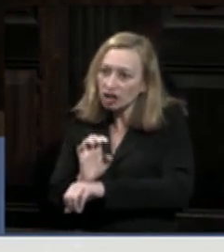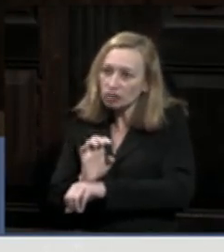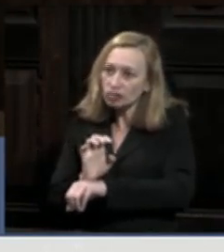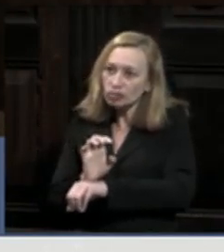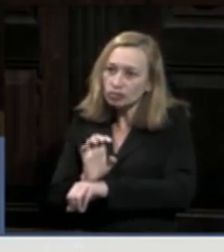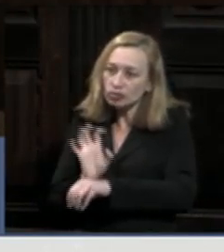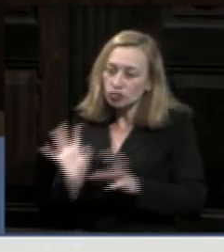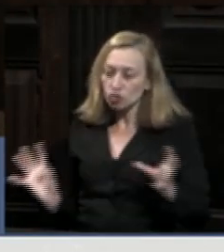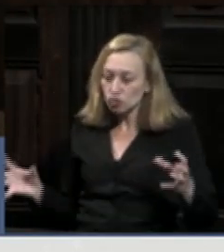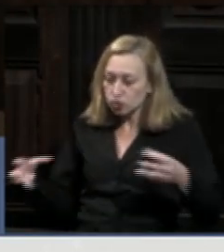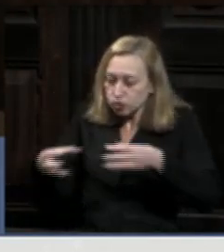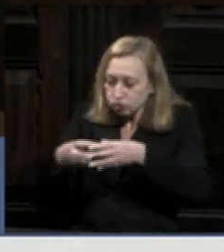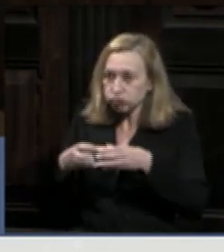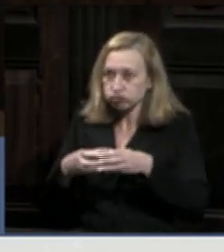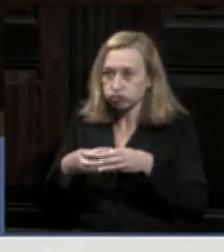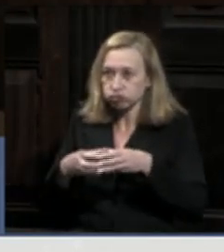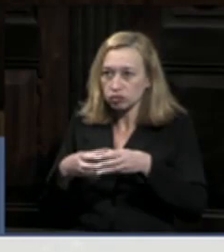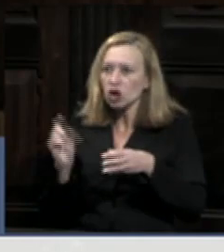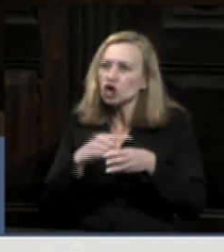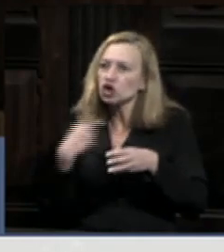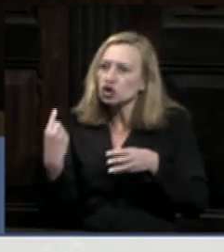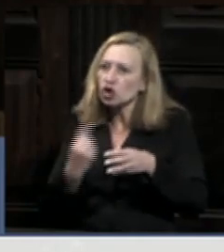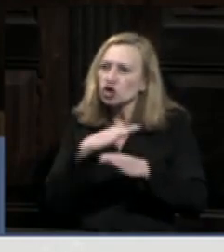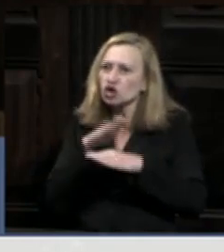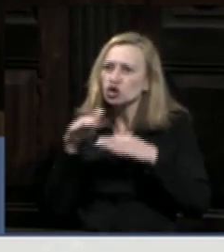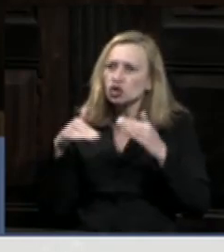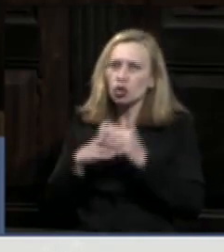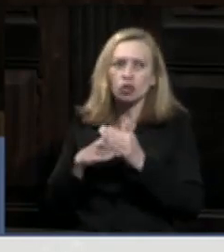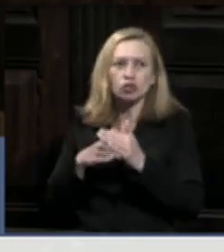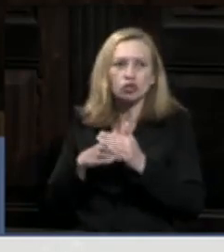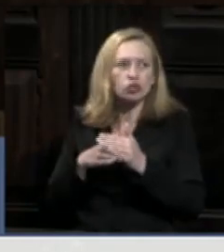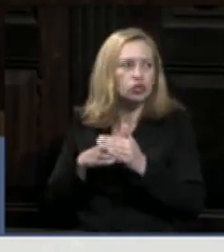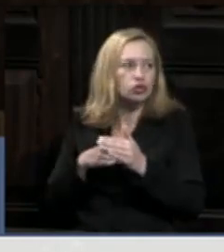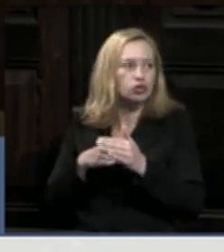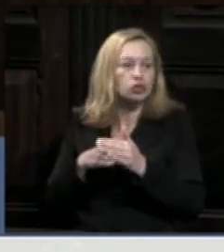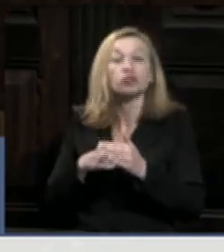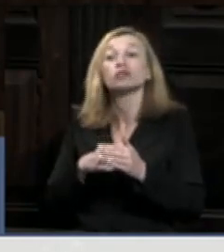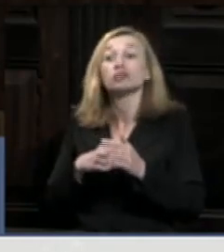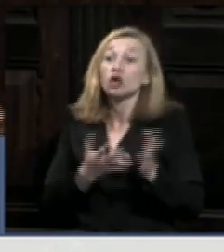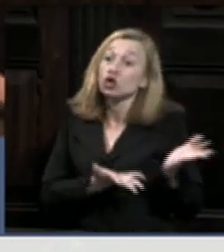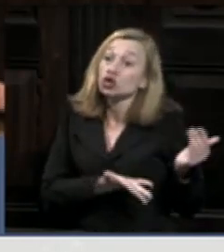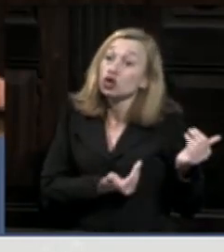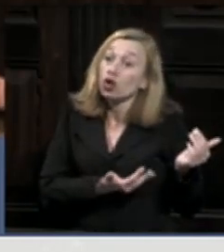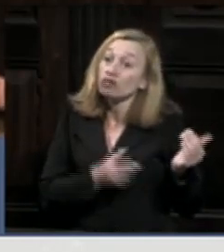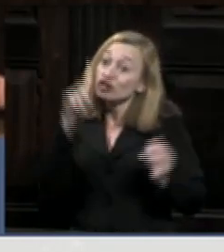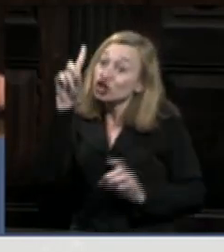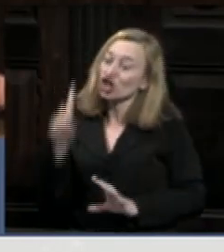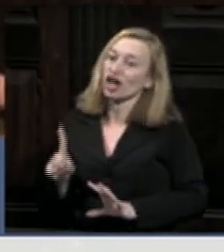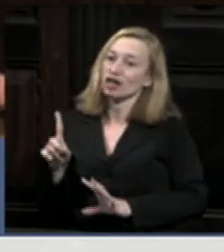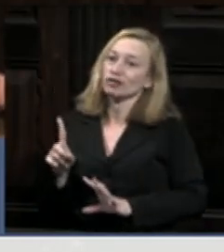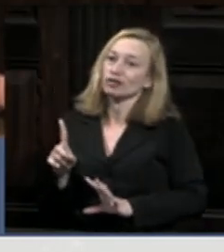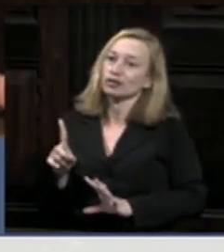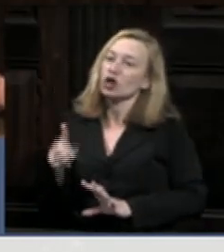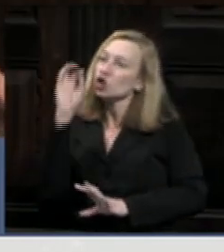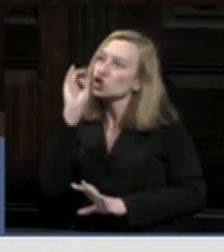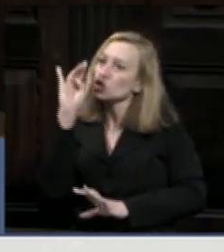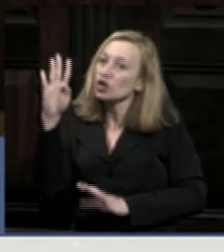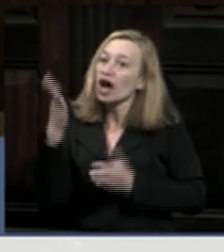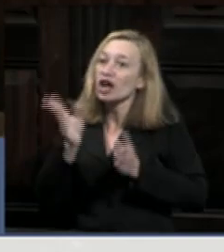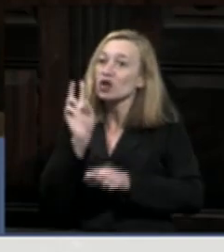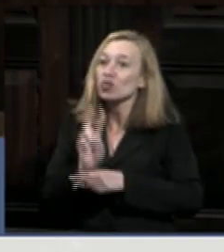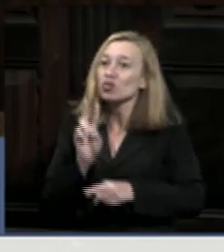nação nós quando somos jovens e é um direito a sonhar e mudar o mundo